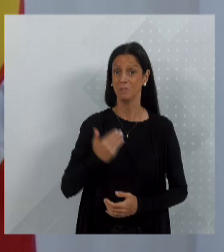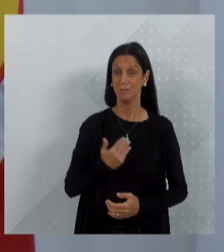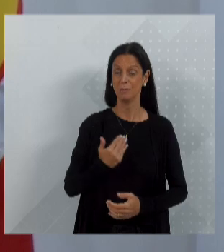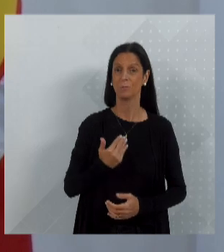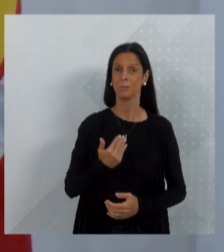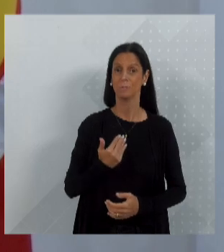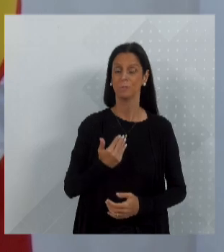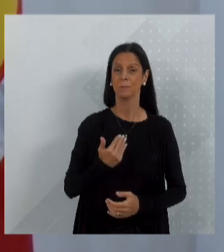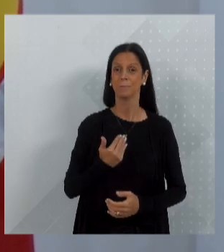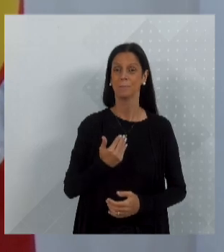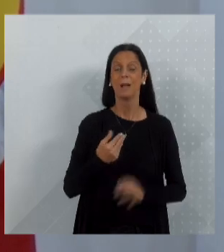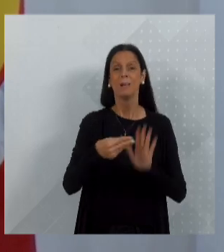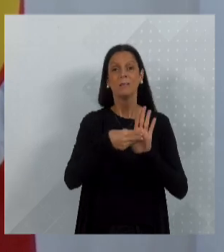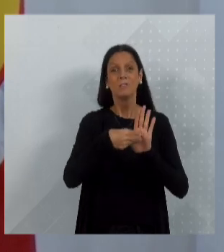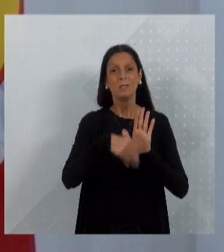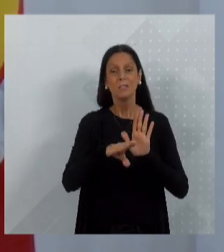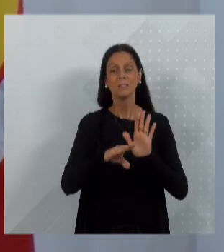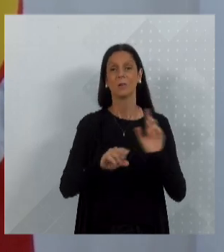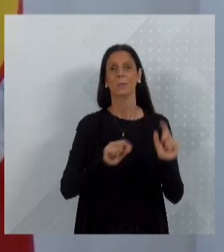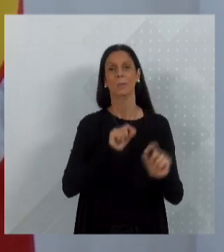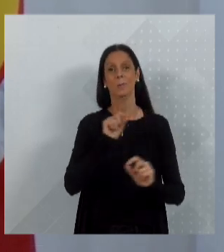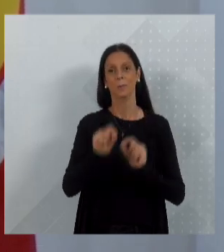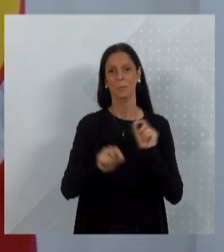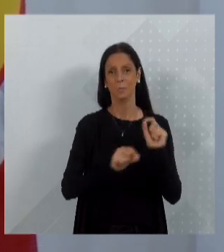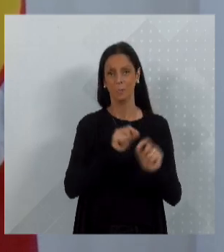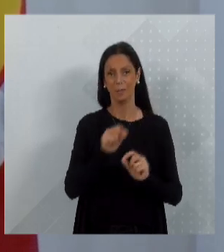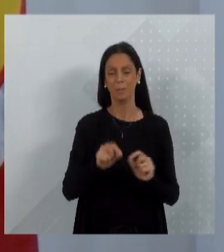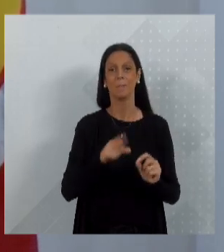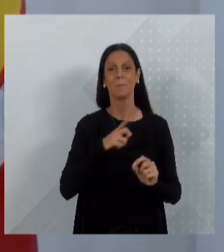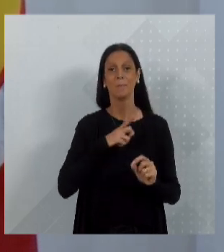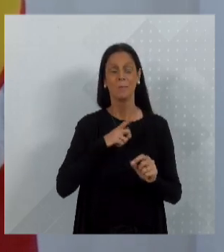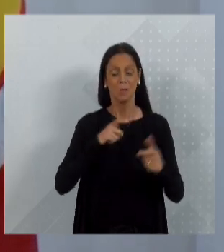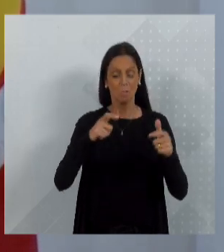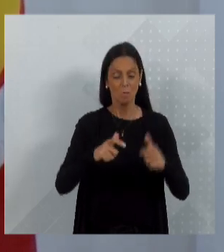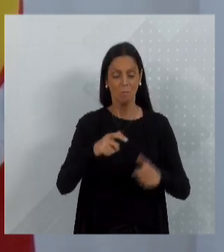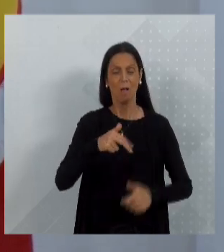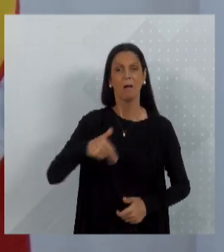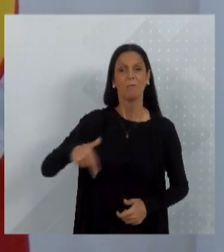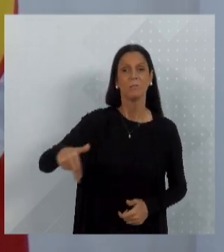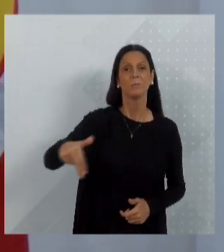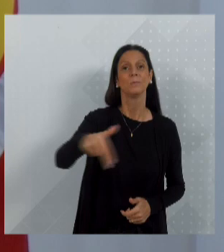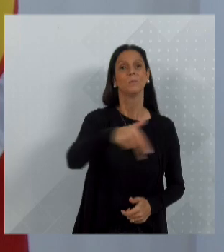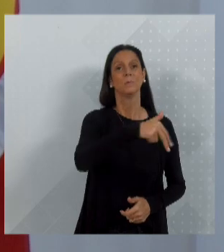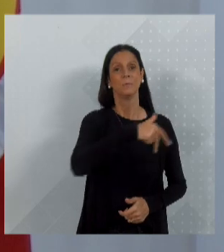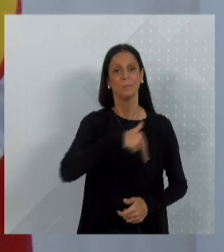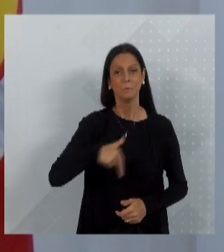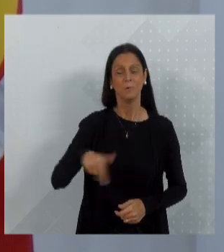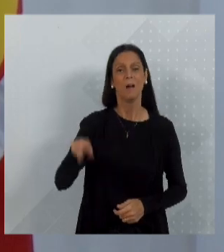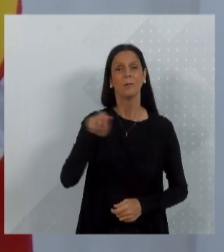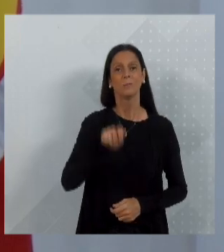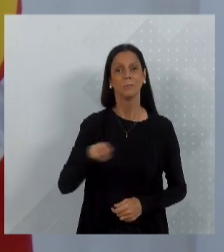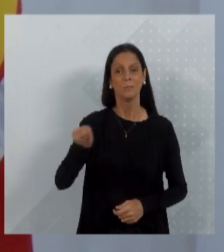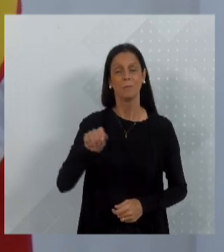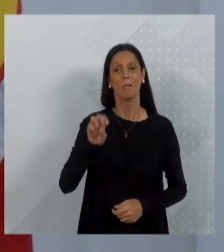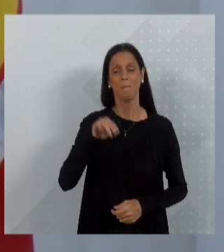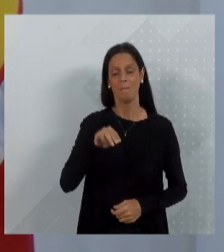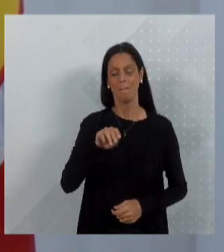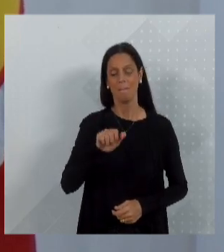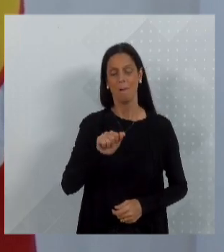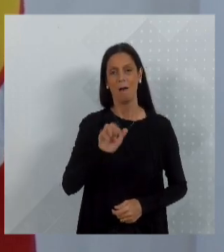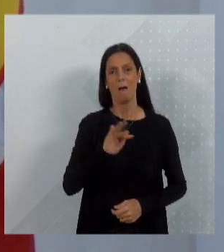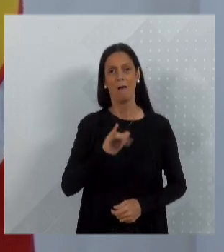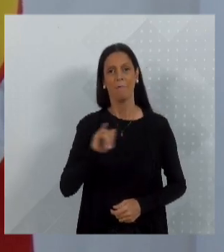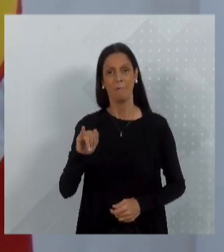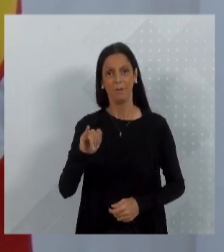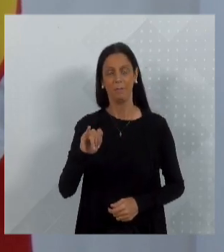para a indicação que elas gostariam de ter uma pista de caminhada ali na Associação da MAFRE, que são as